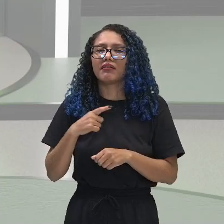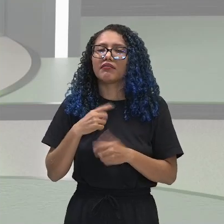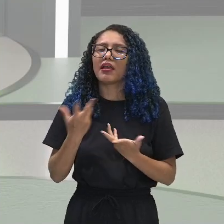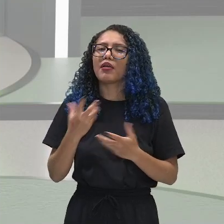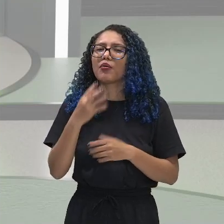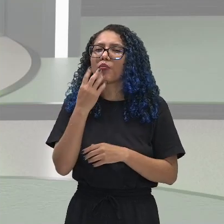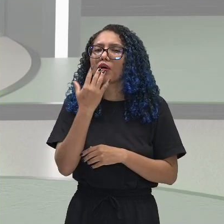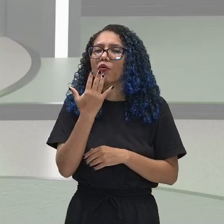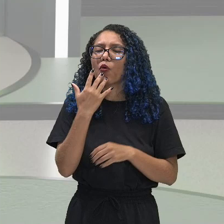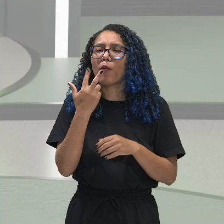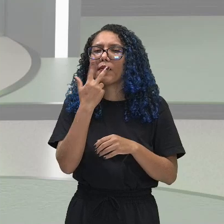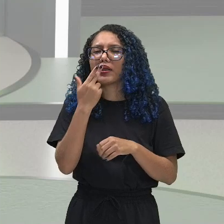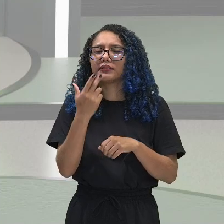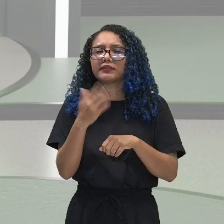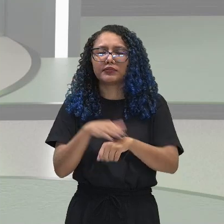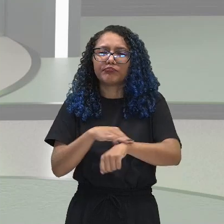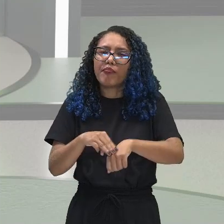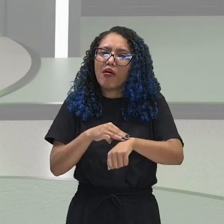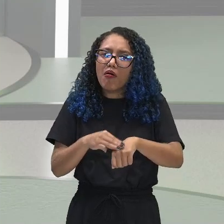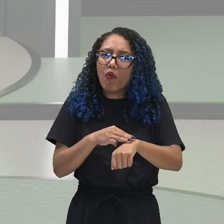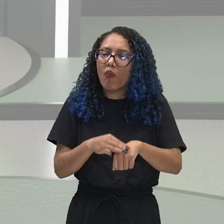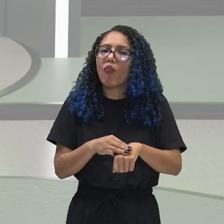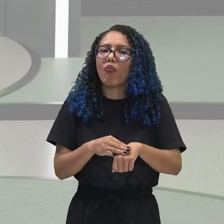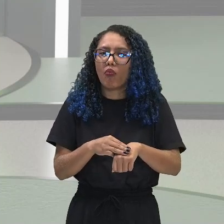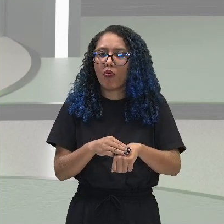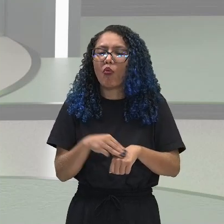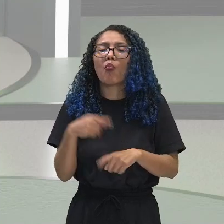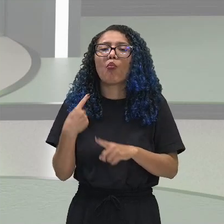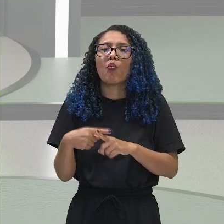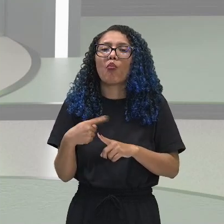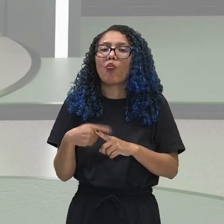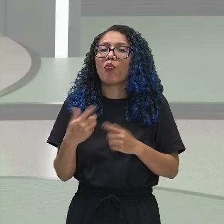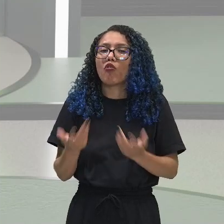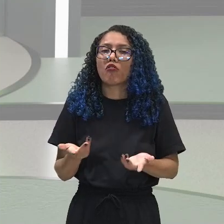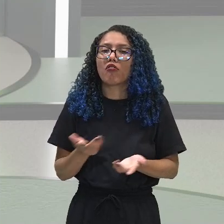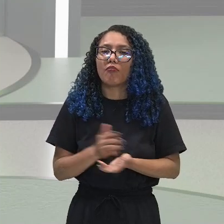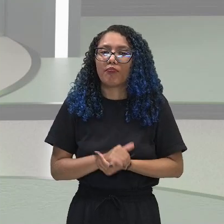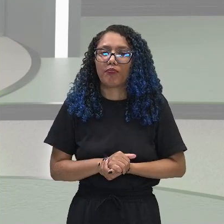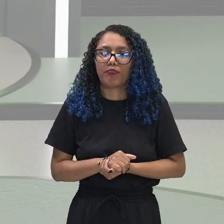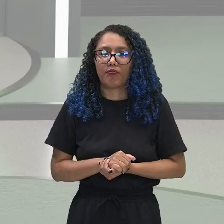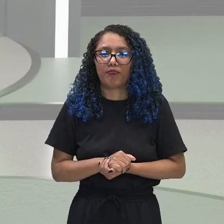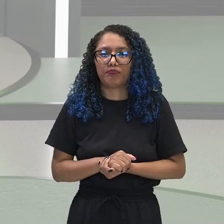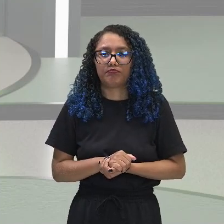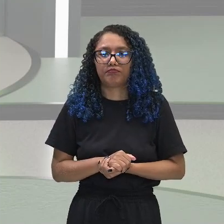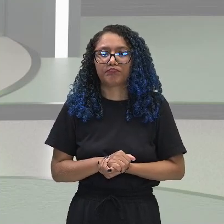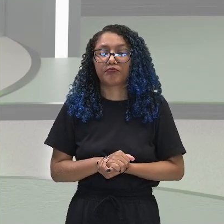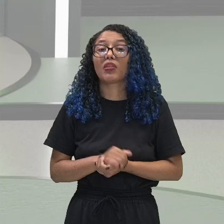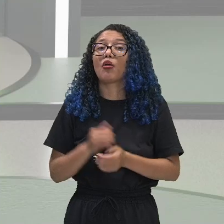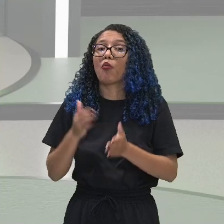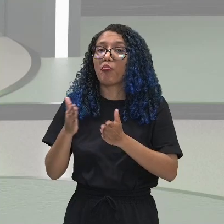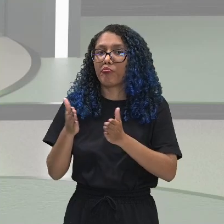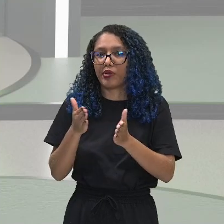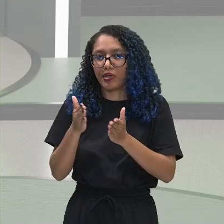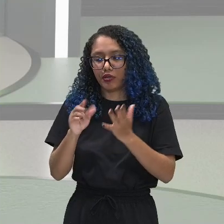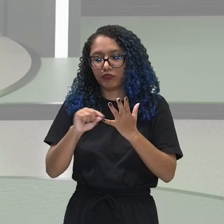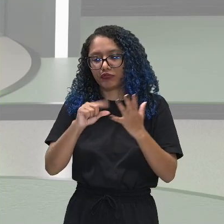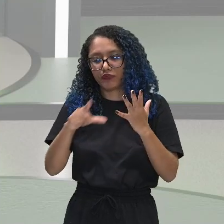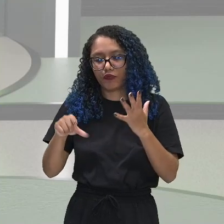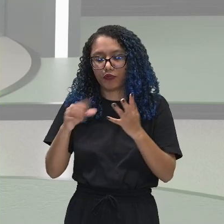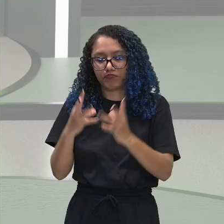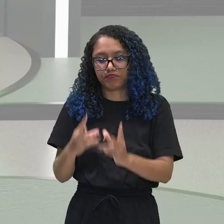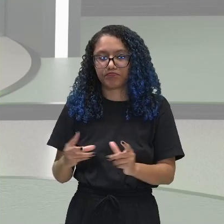tonalidade amarronzada, geralmente por conta dessa idade foliar chegando ao